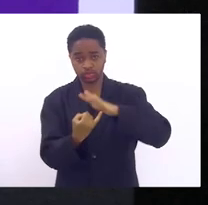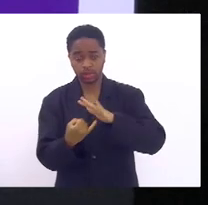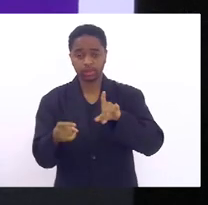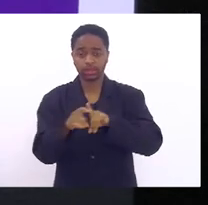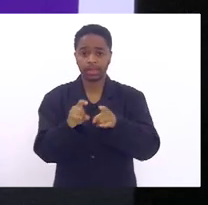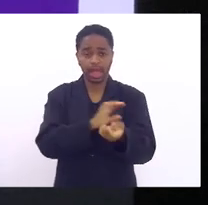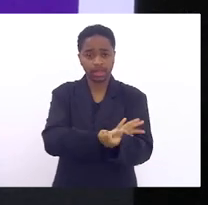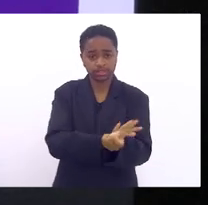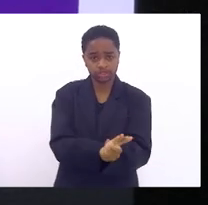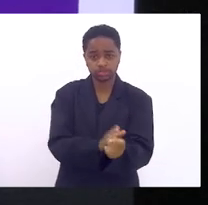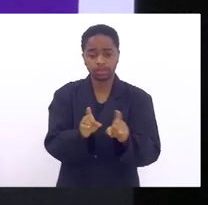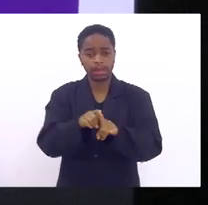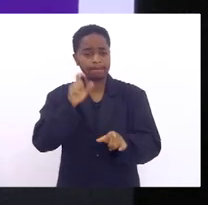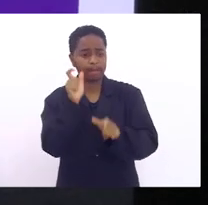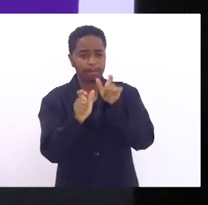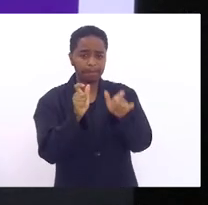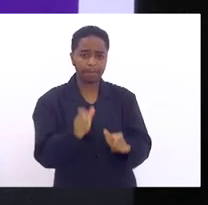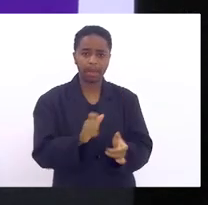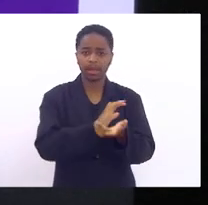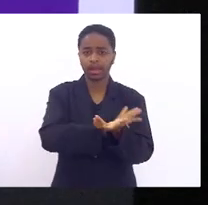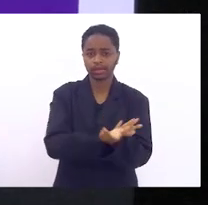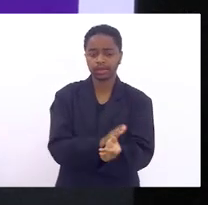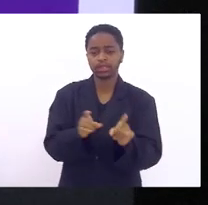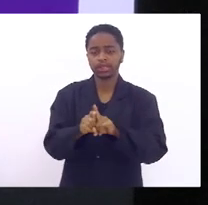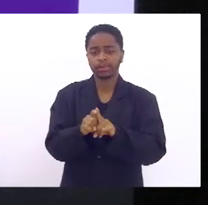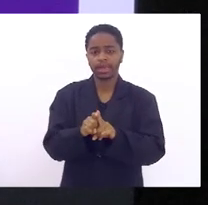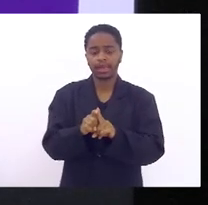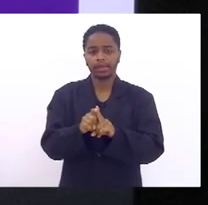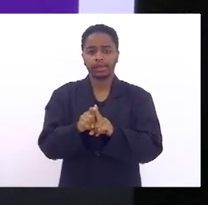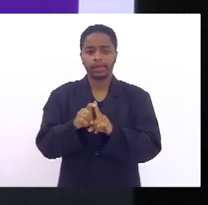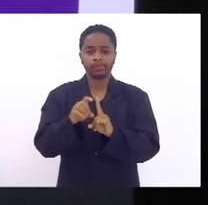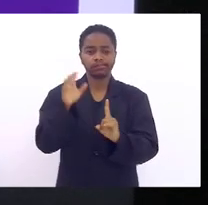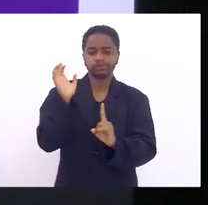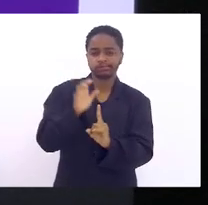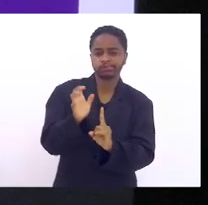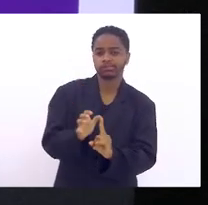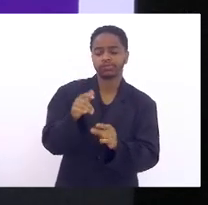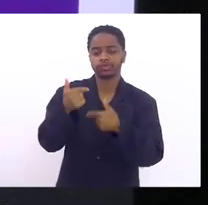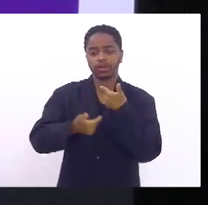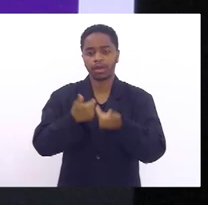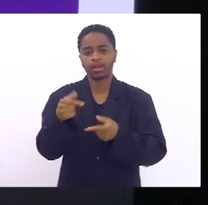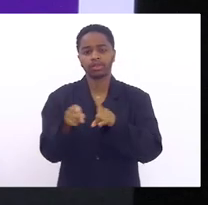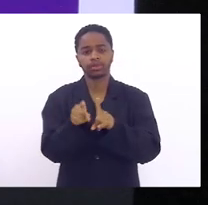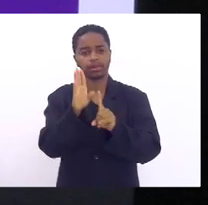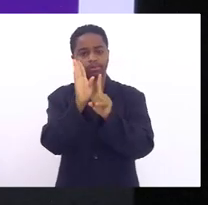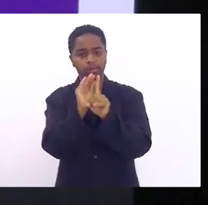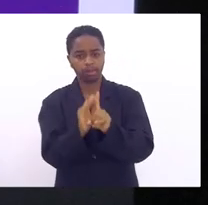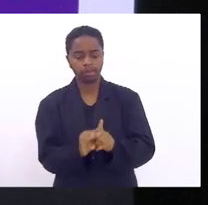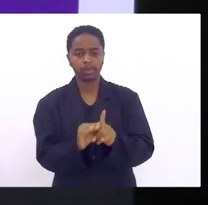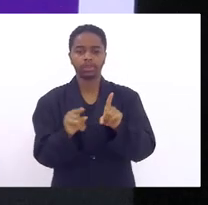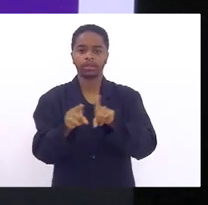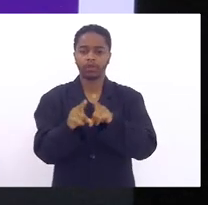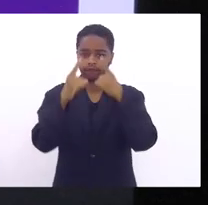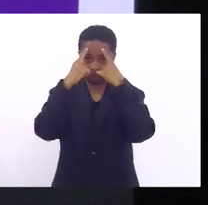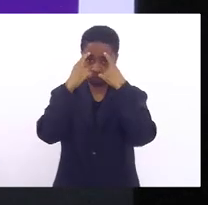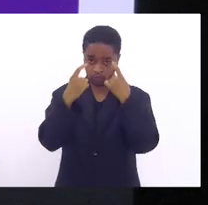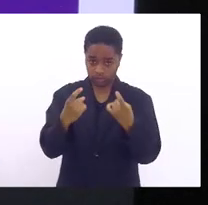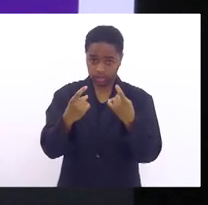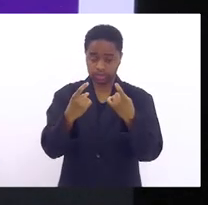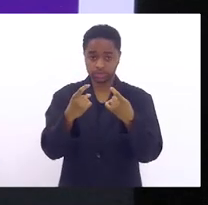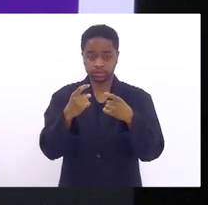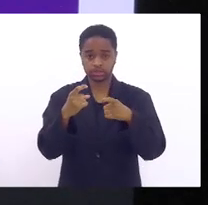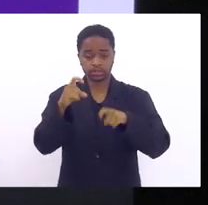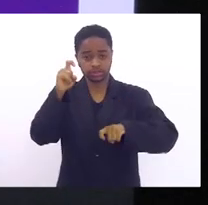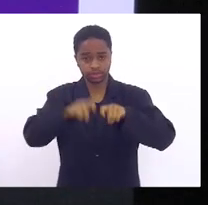injúria racial a sée moral no trabalho ass séde importunação sexual violência sexual tentativa